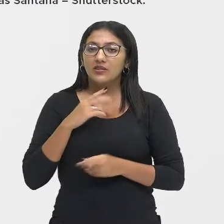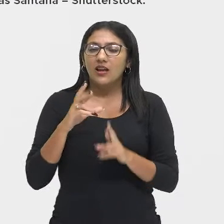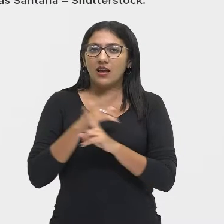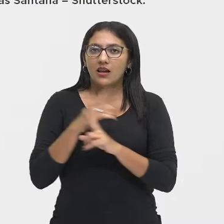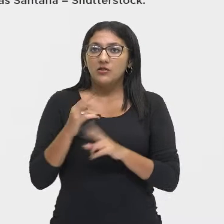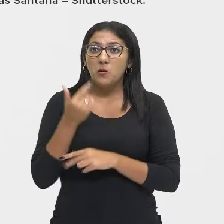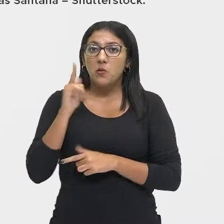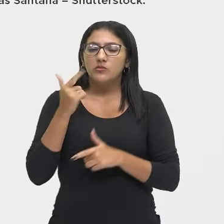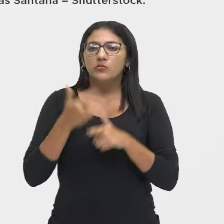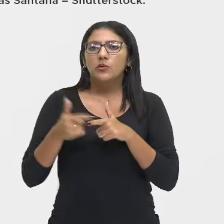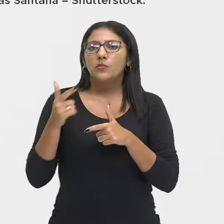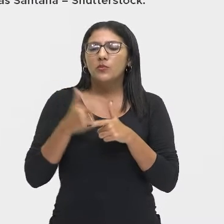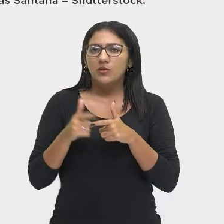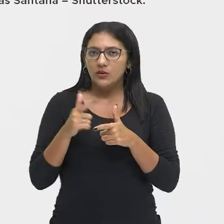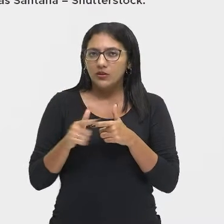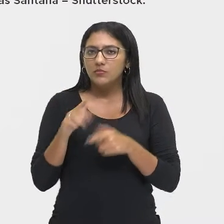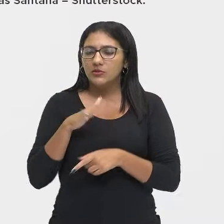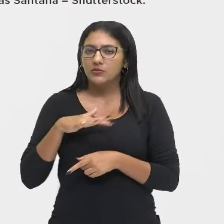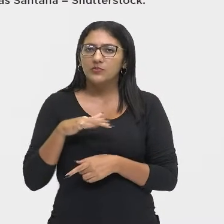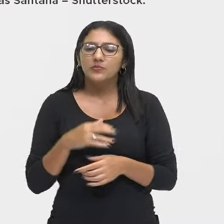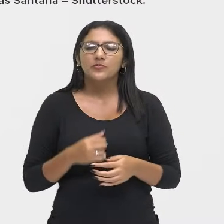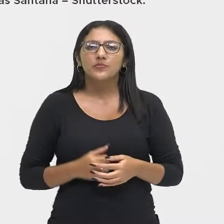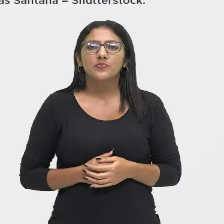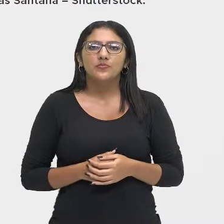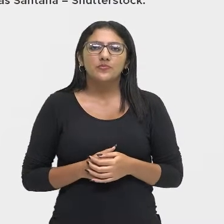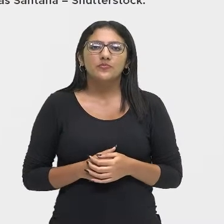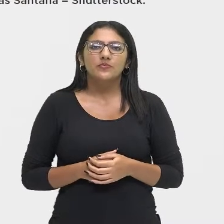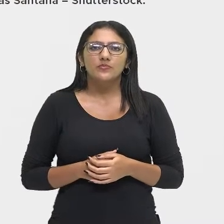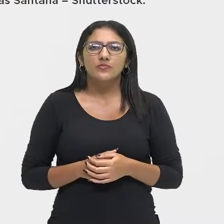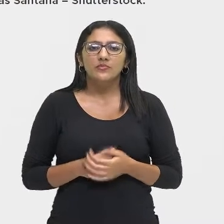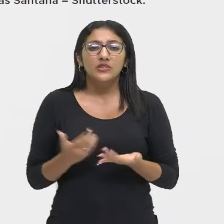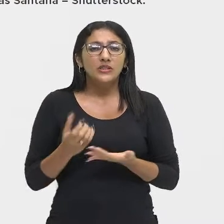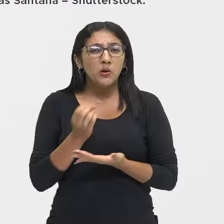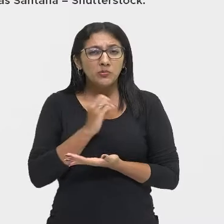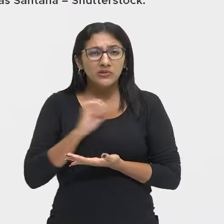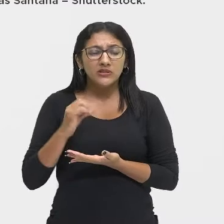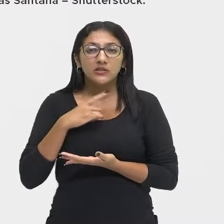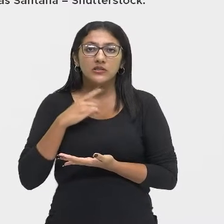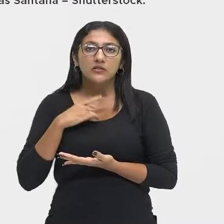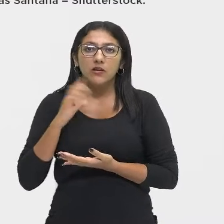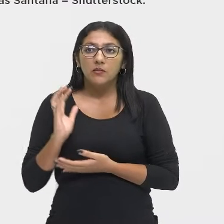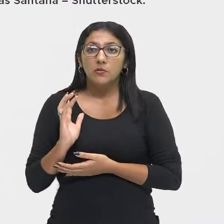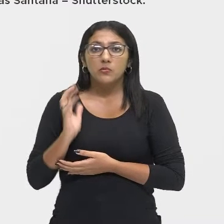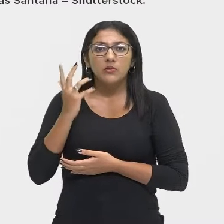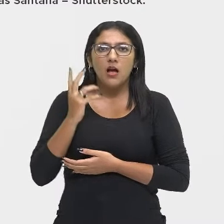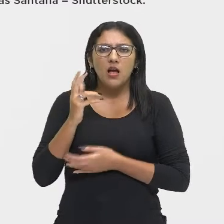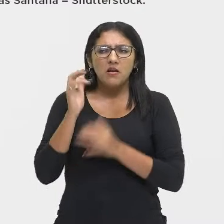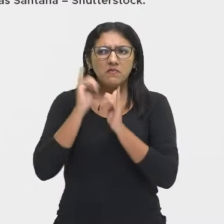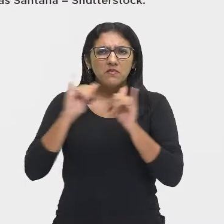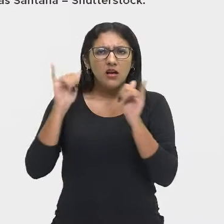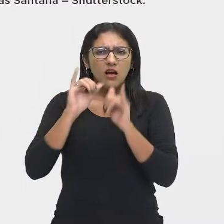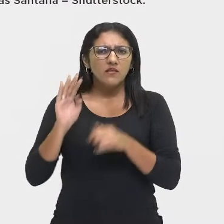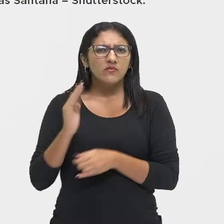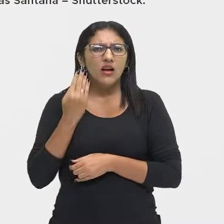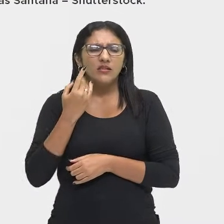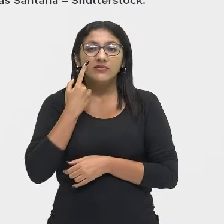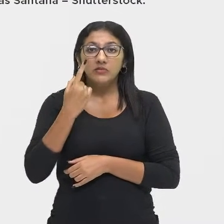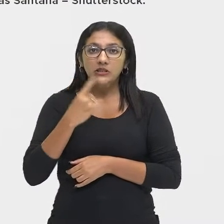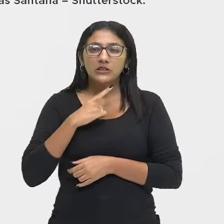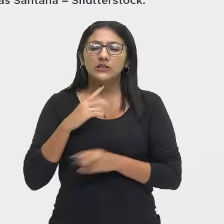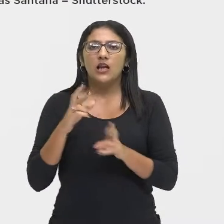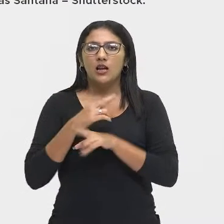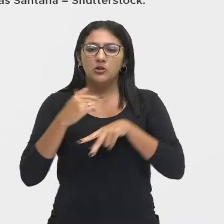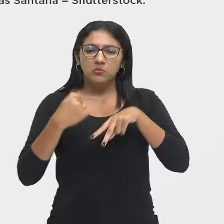naquela outra categoria de crime também, né? Então, se for uma fake news, já viram que esse cancelamento ele